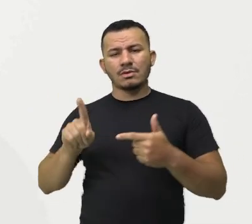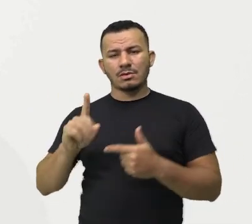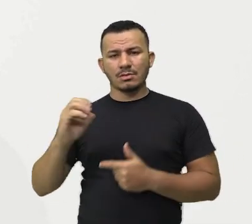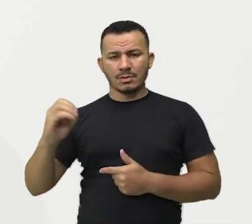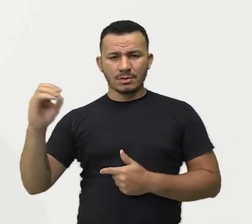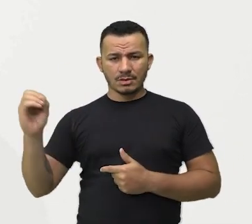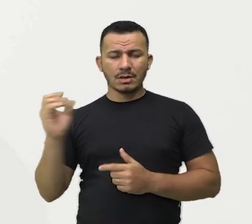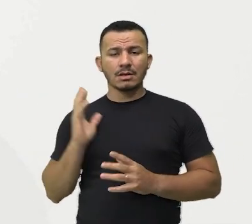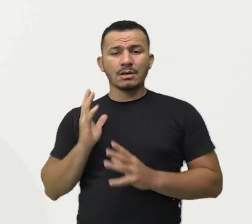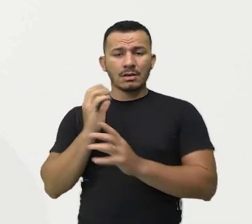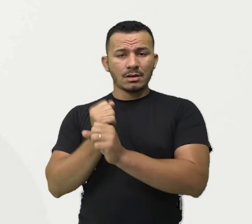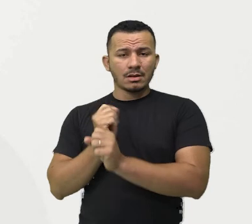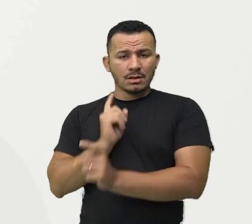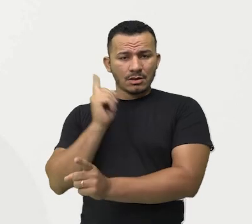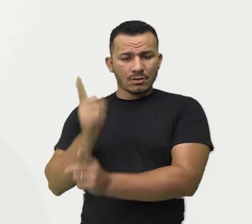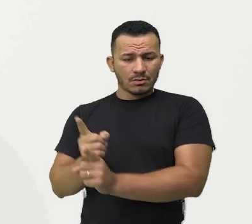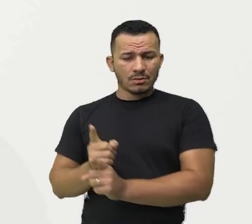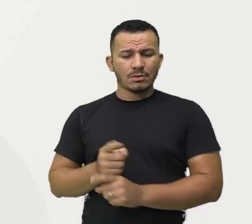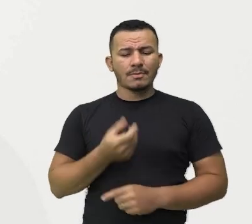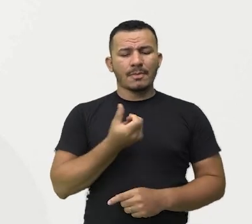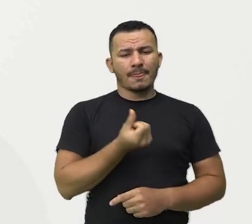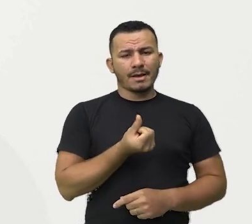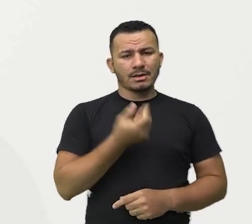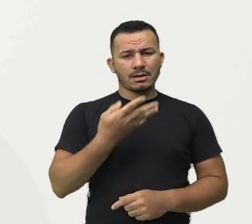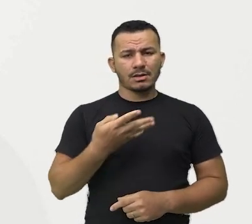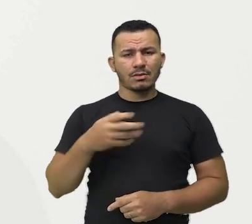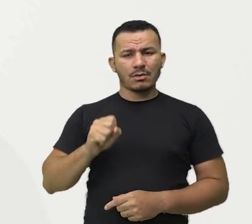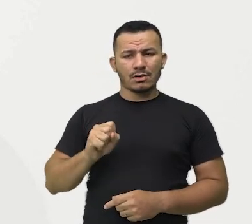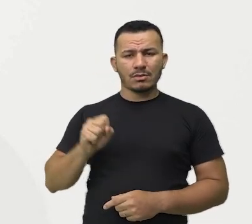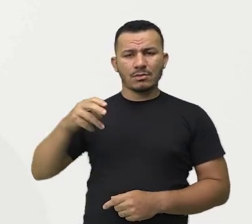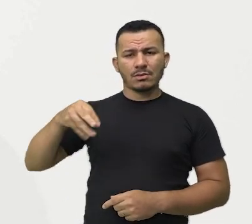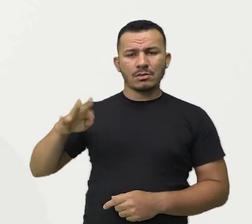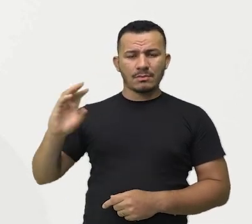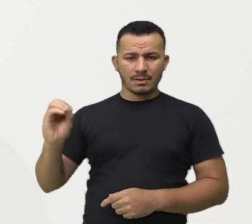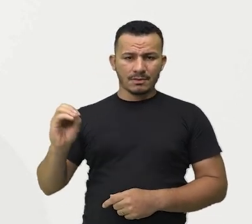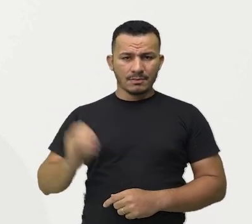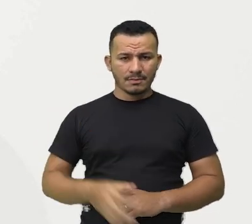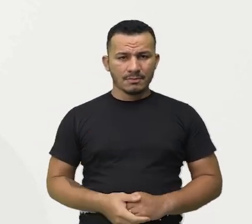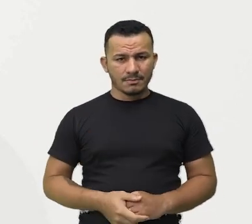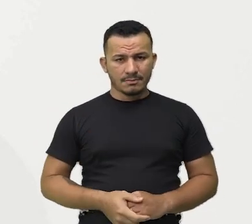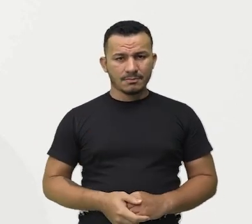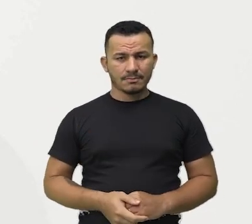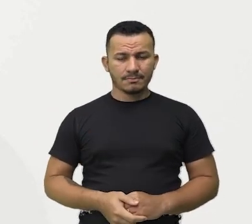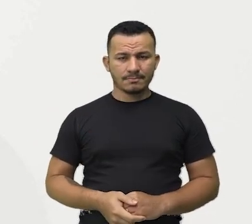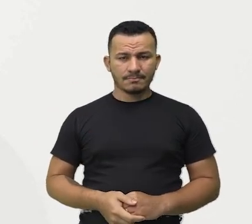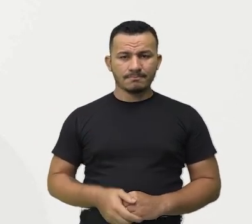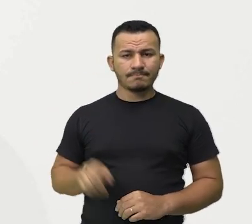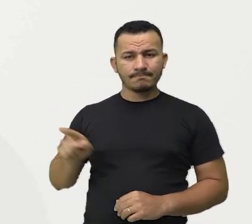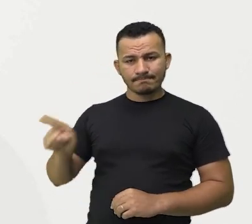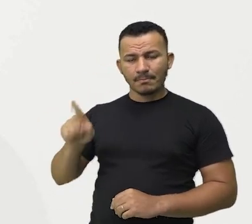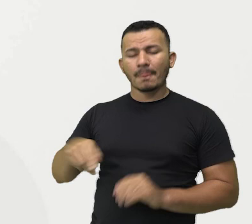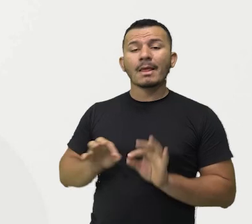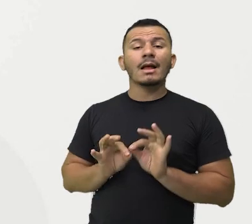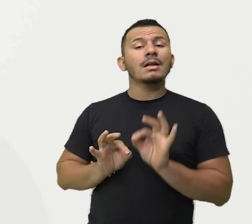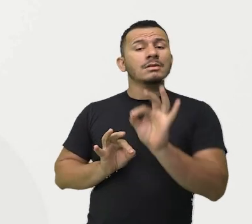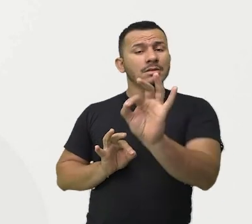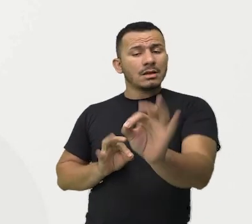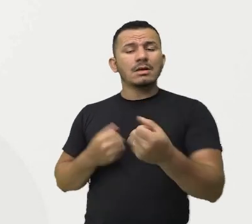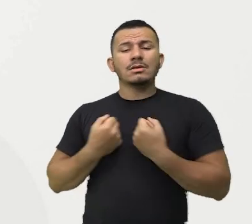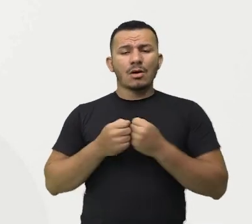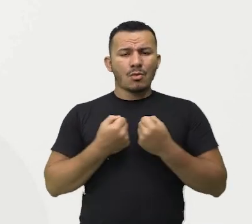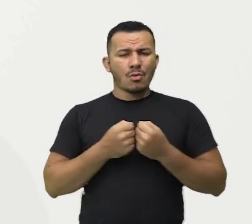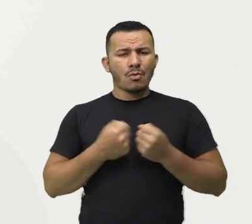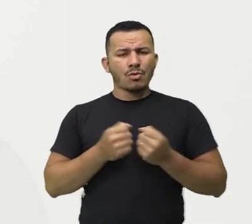64.800 por 100. Nós ficamos, então, com 648 metros. Essa é a